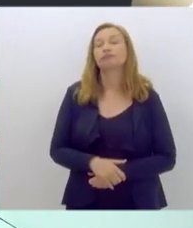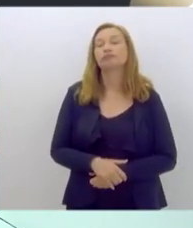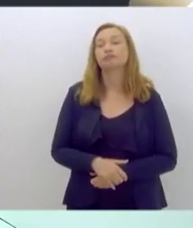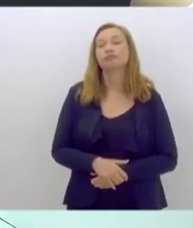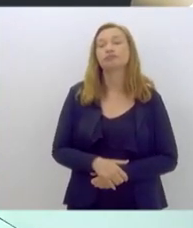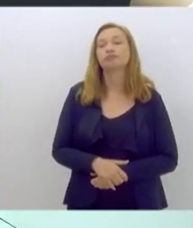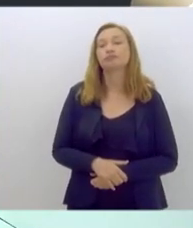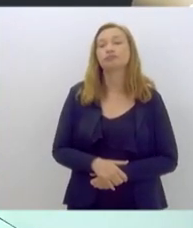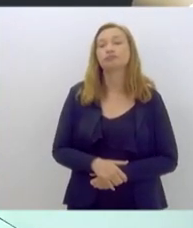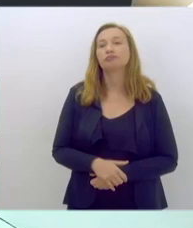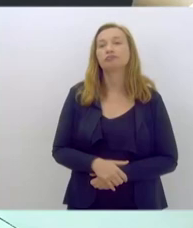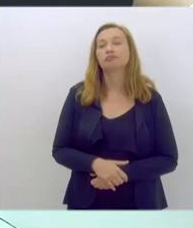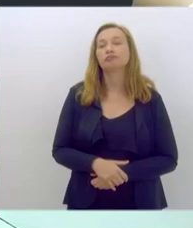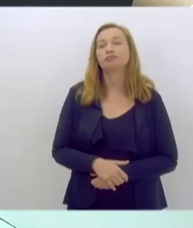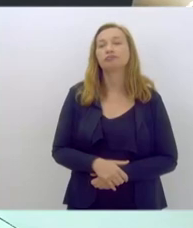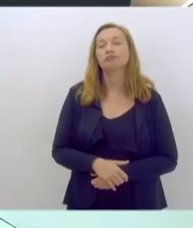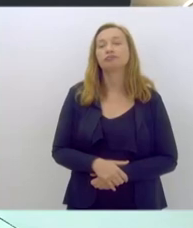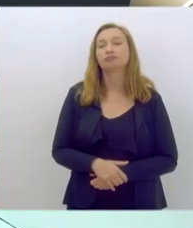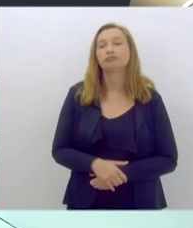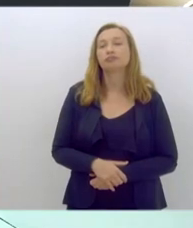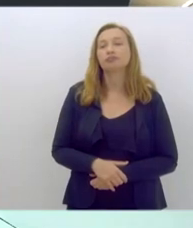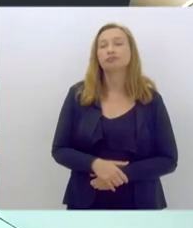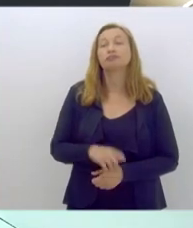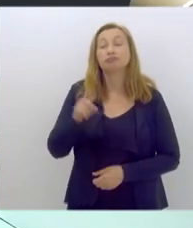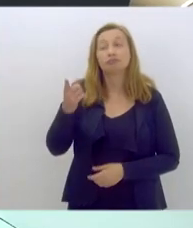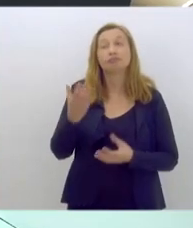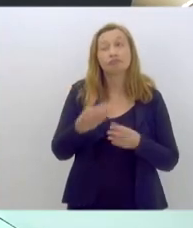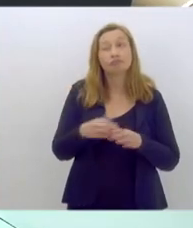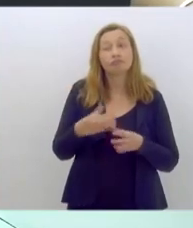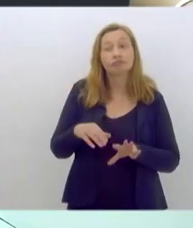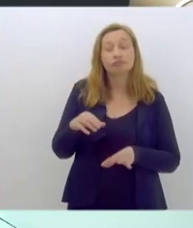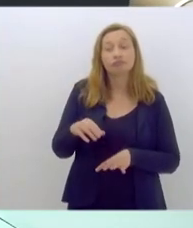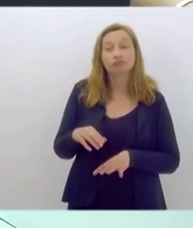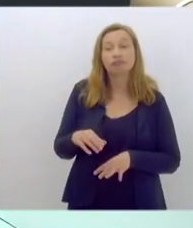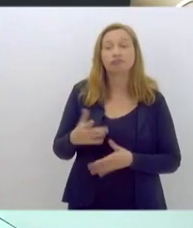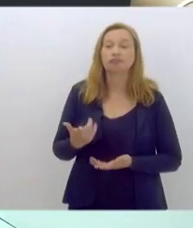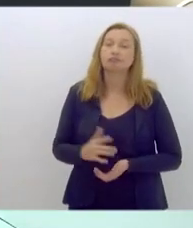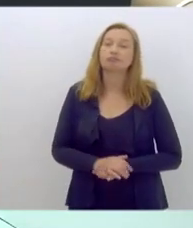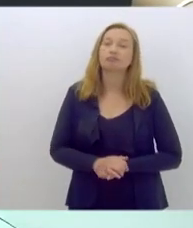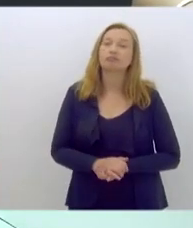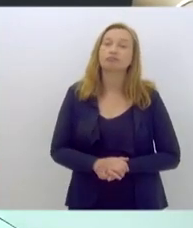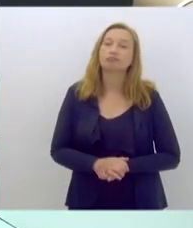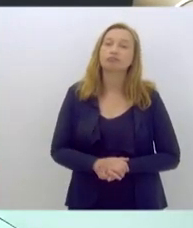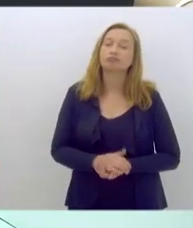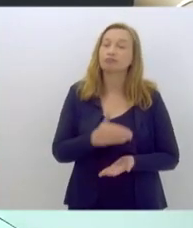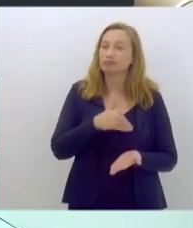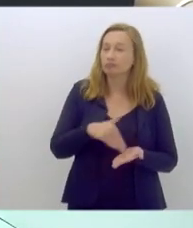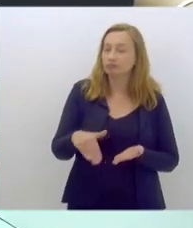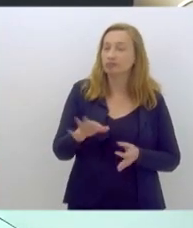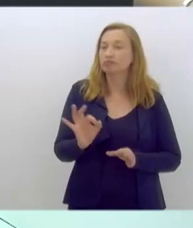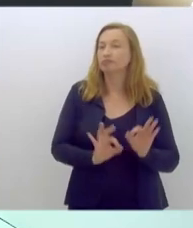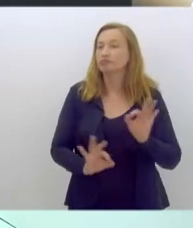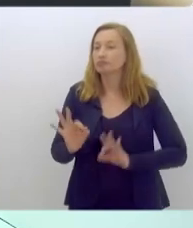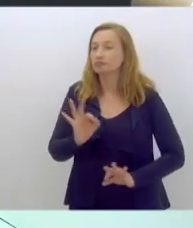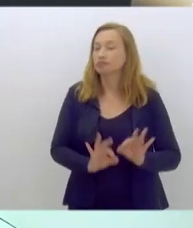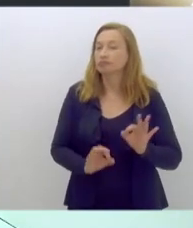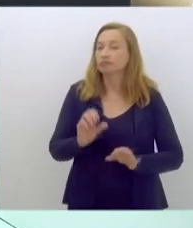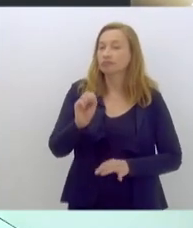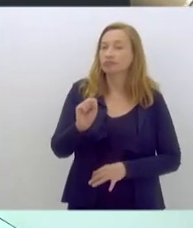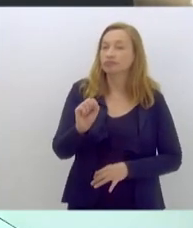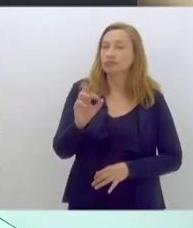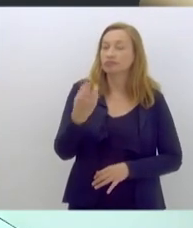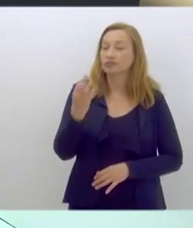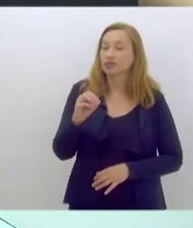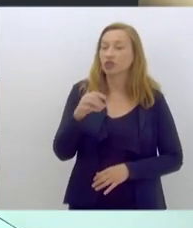que ainda porque foi fruto daquele concurso lá do nosso secretário de planejamento Sérgio ruim